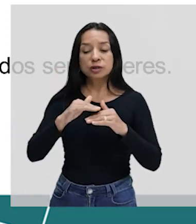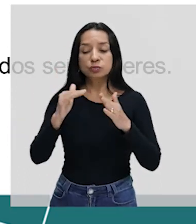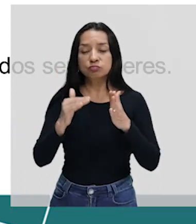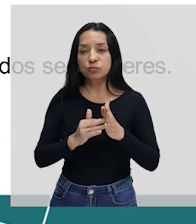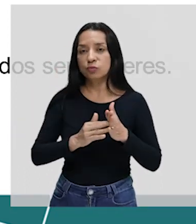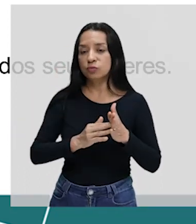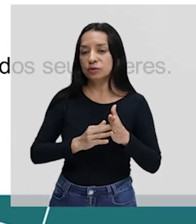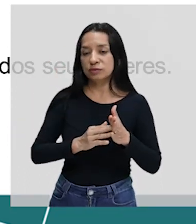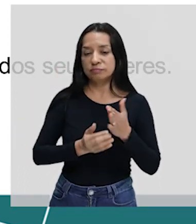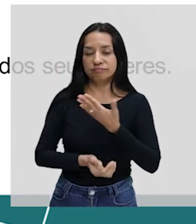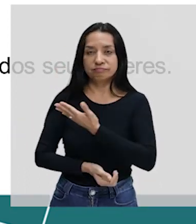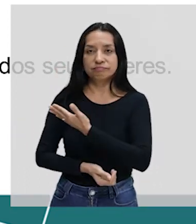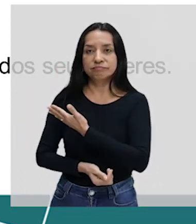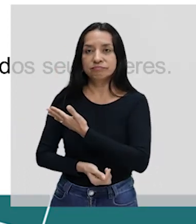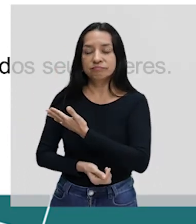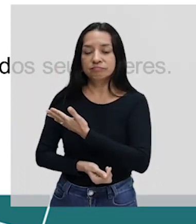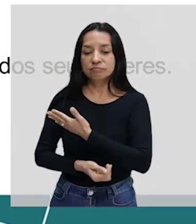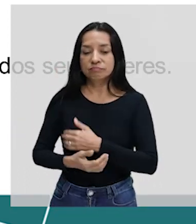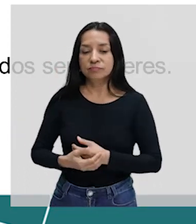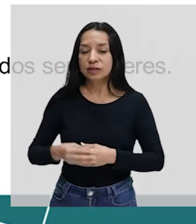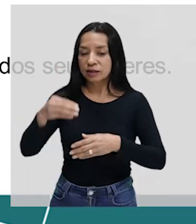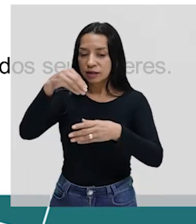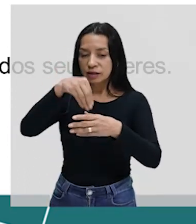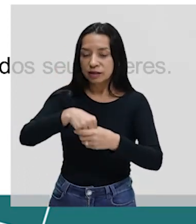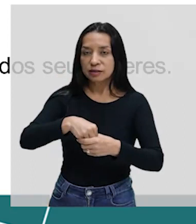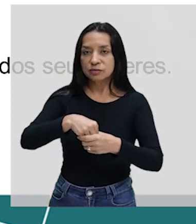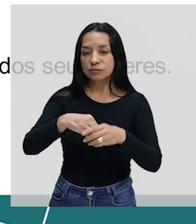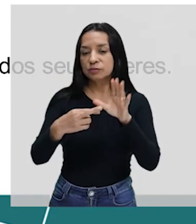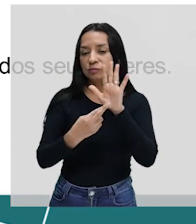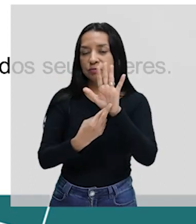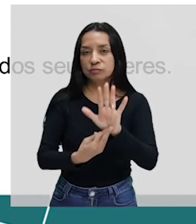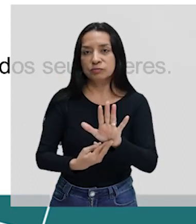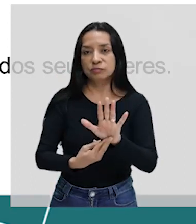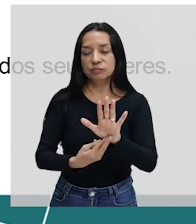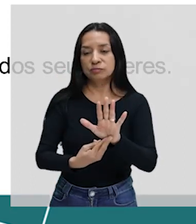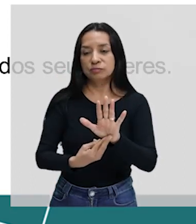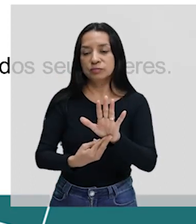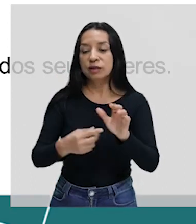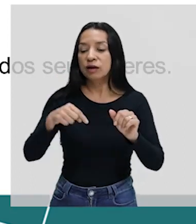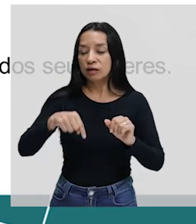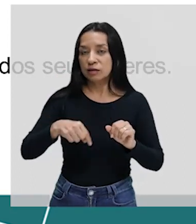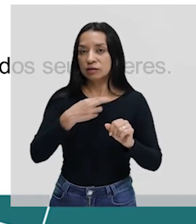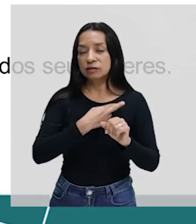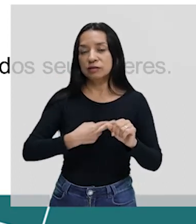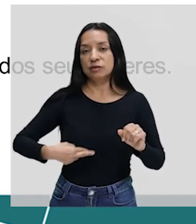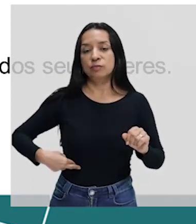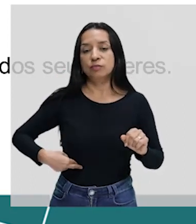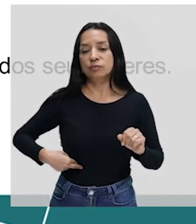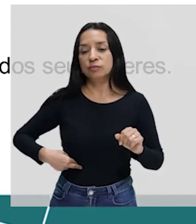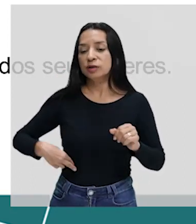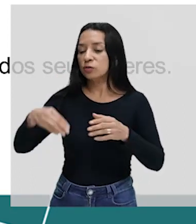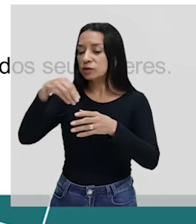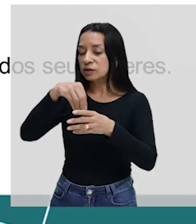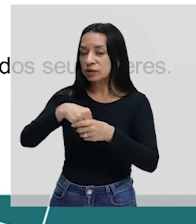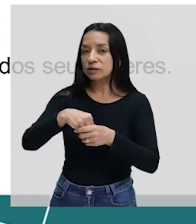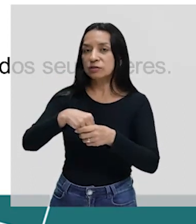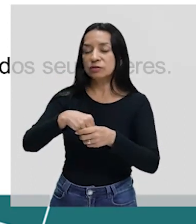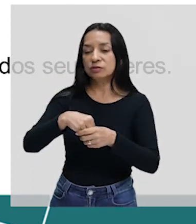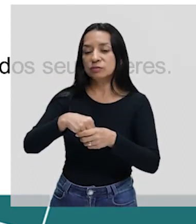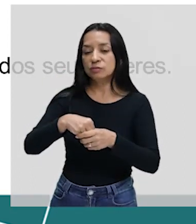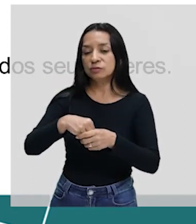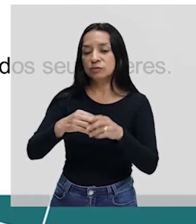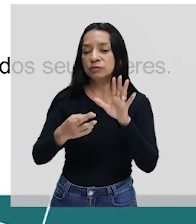Elegibilidade dos representantes. Numa república, nós elegemos representantes. Aqui no Brasil, você sabe disso, de 2 em 2